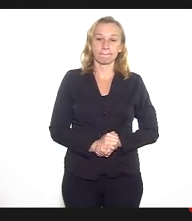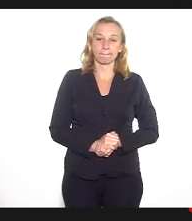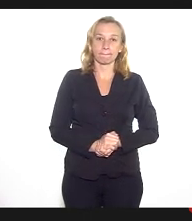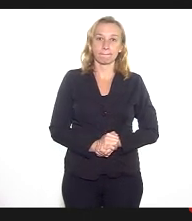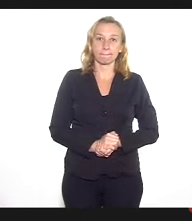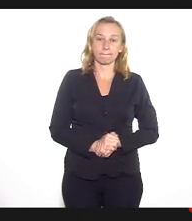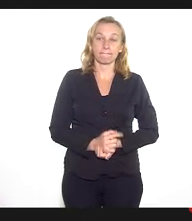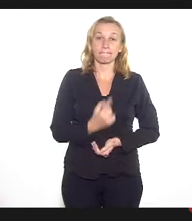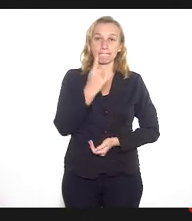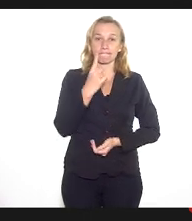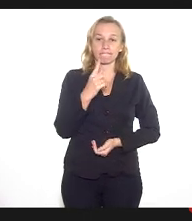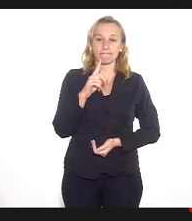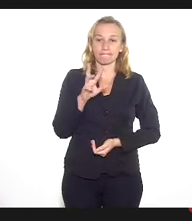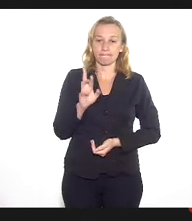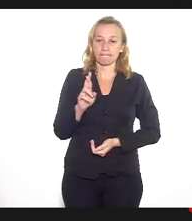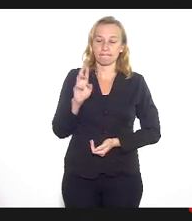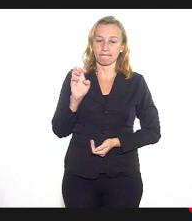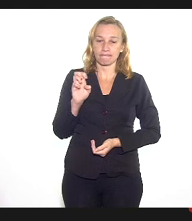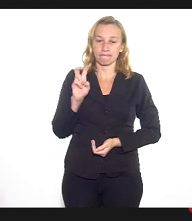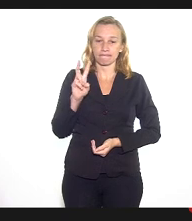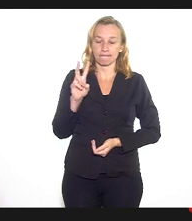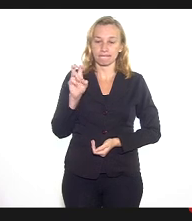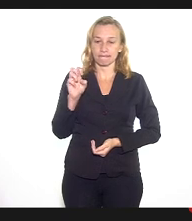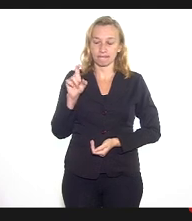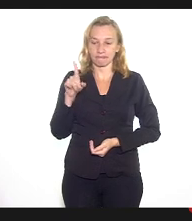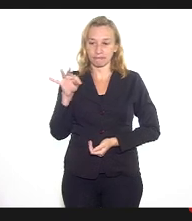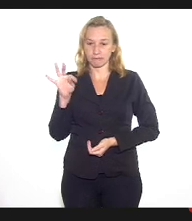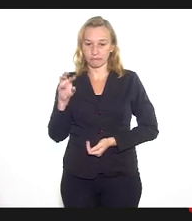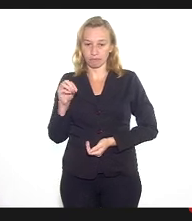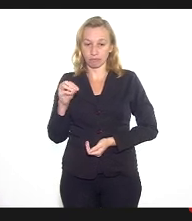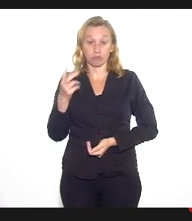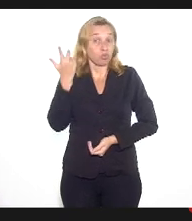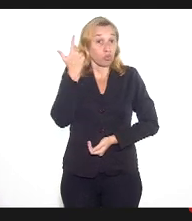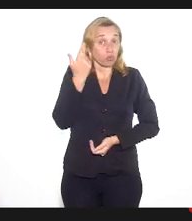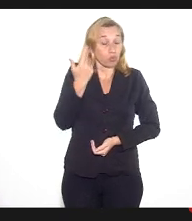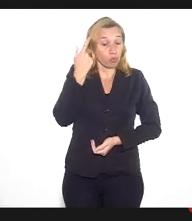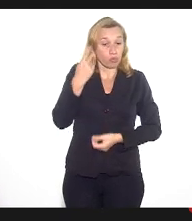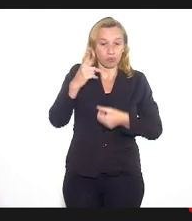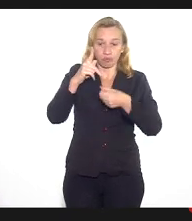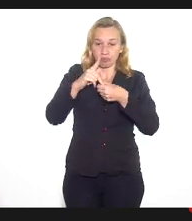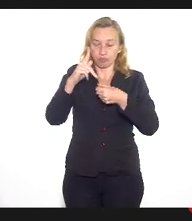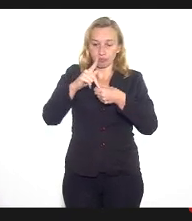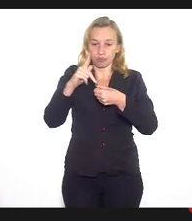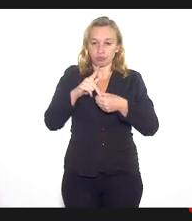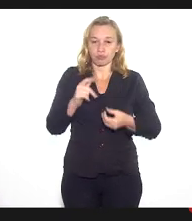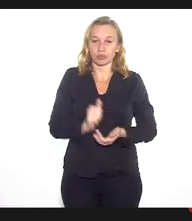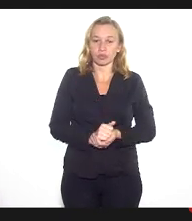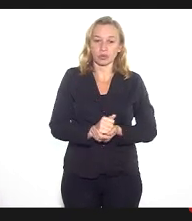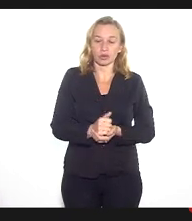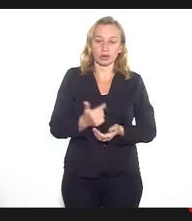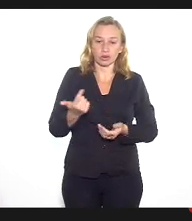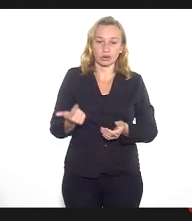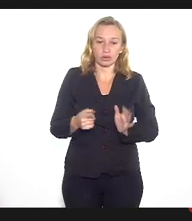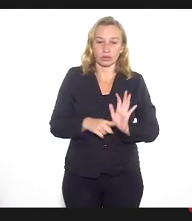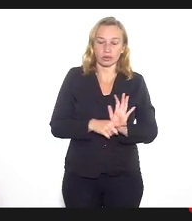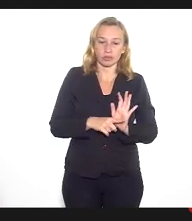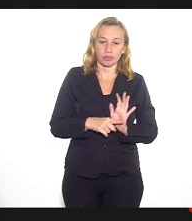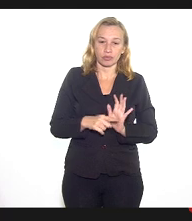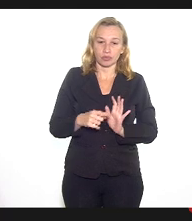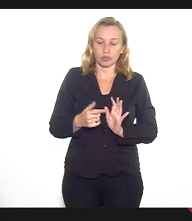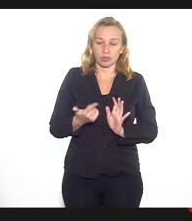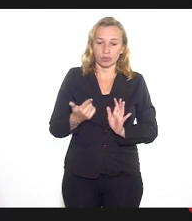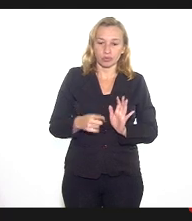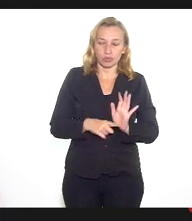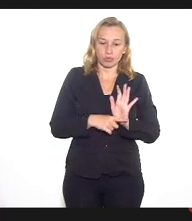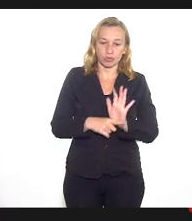Em um reservatório normal de petróleo, os fatores de recuperação esperado eles podem variar de 25%